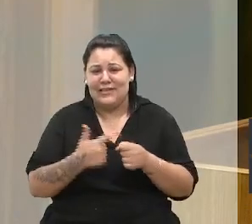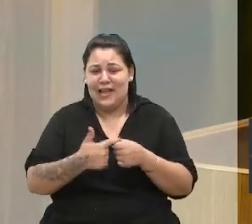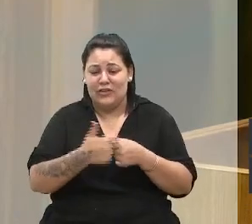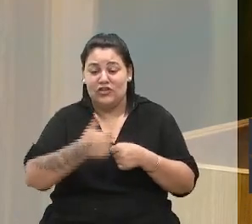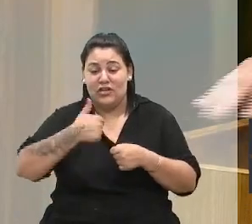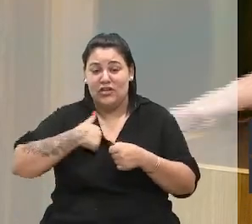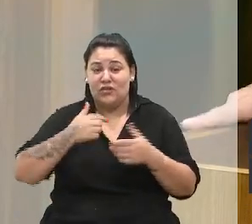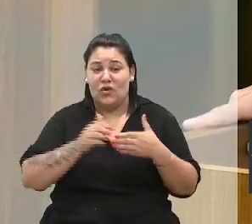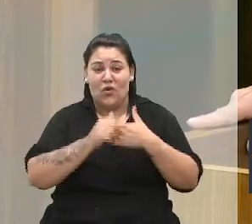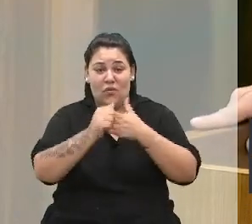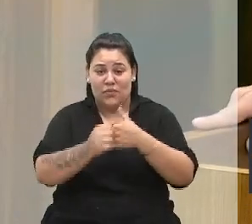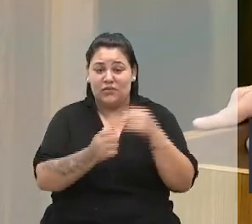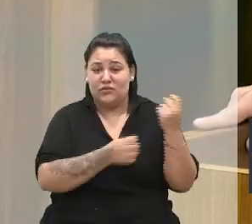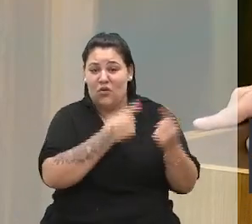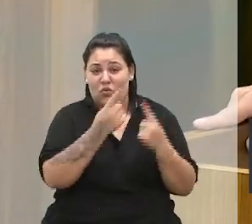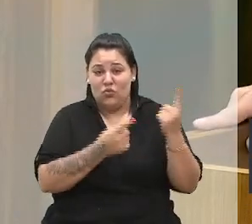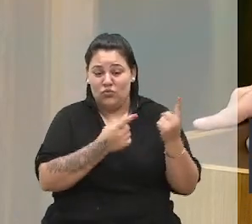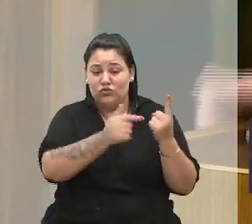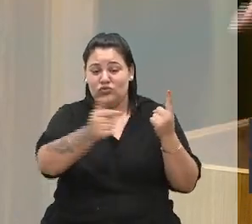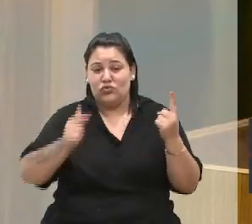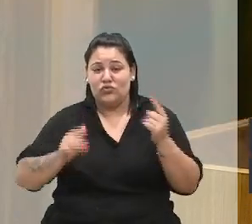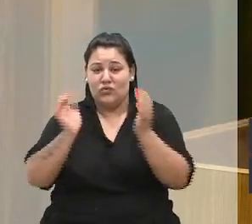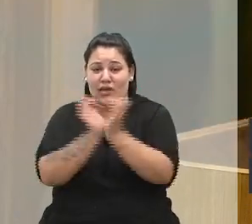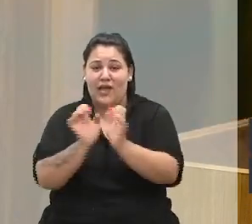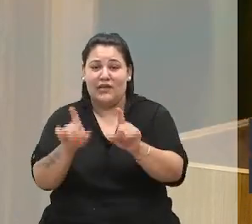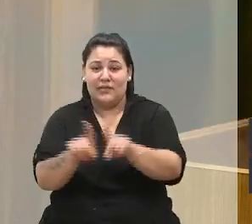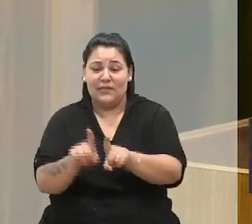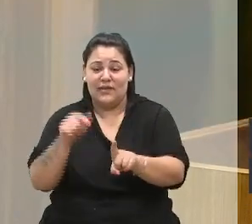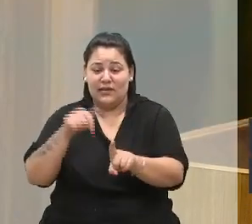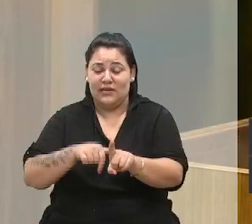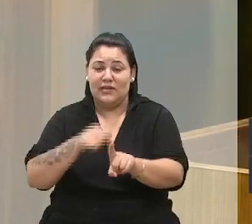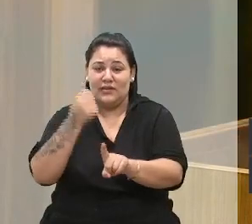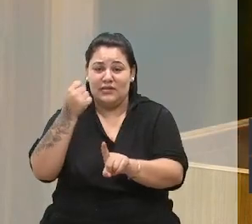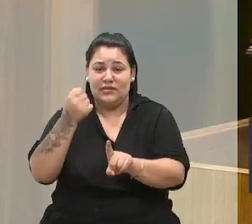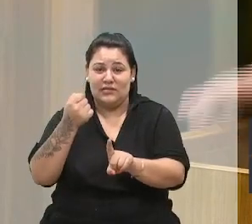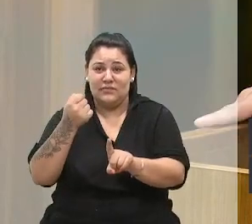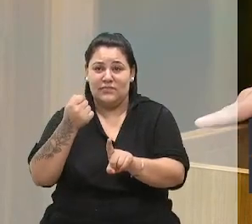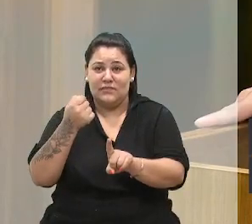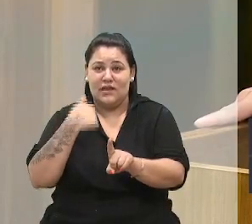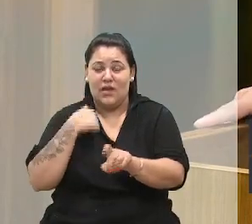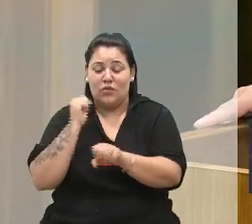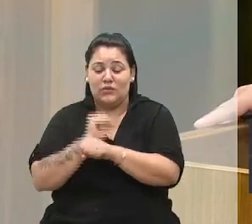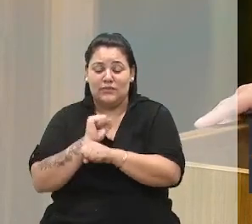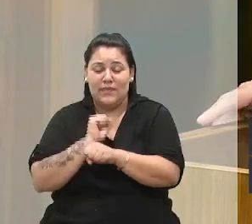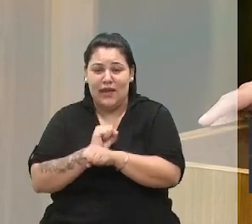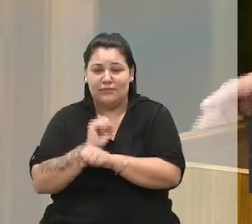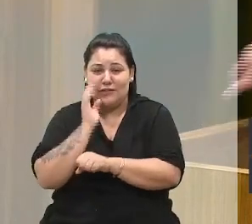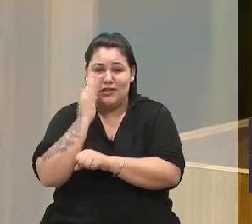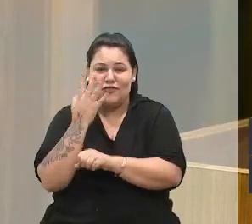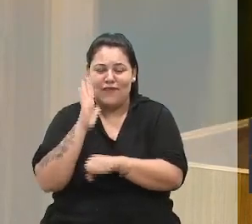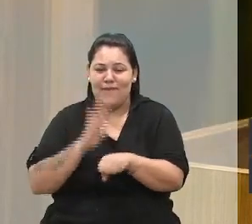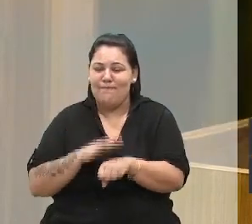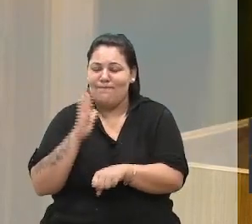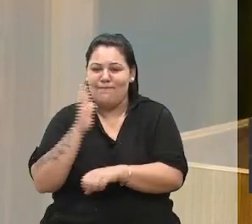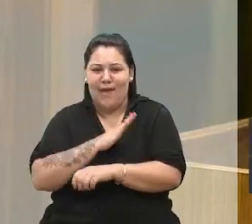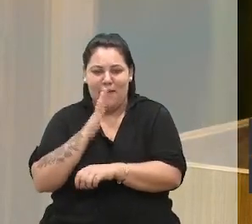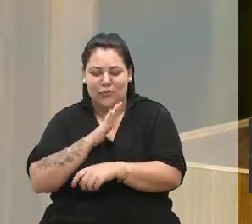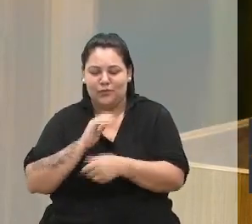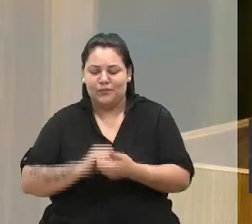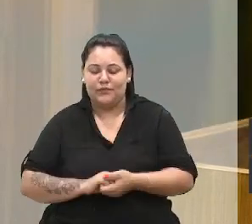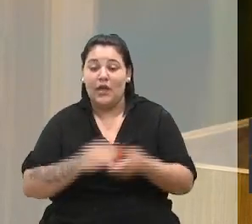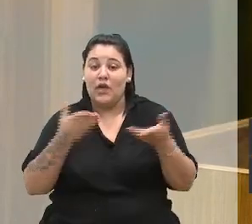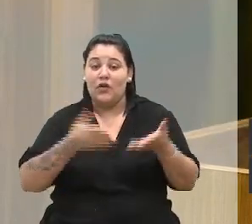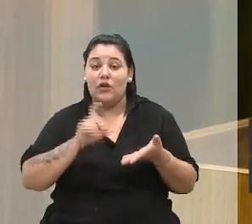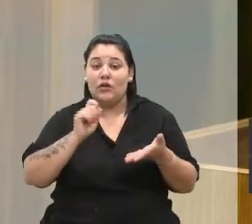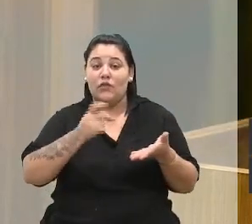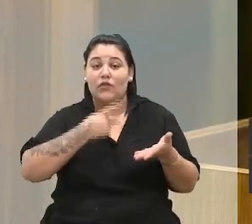alguns casos, outros colegas, e essas situações eu espero que se resolvam o mais rápido possível. Agora, a situação que eu vou falar,